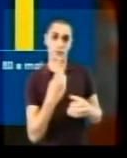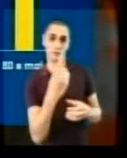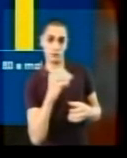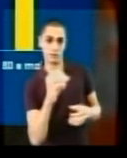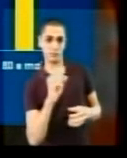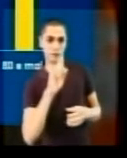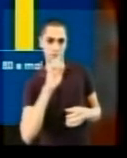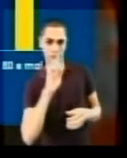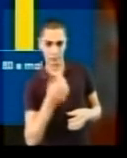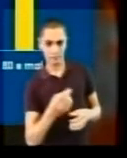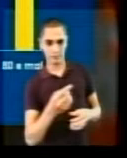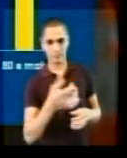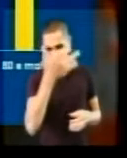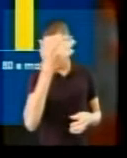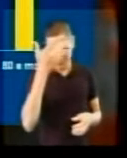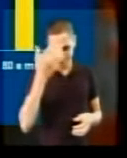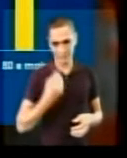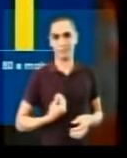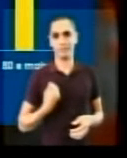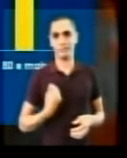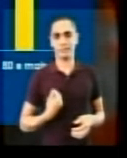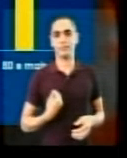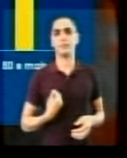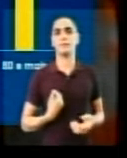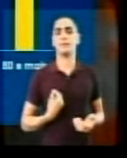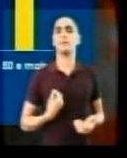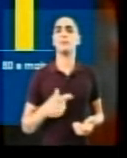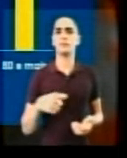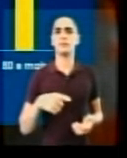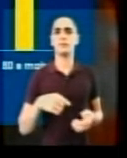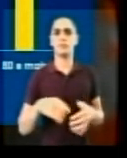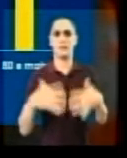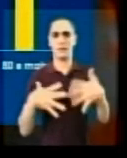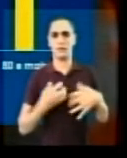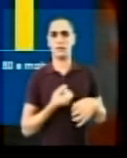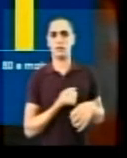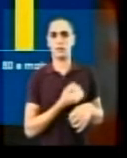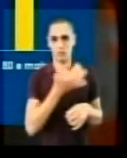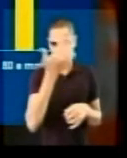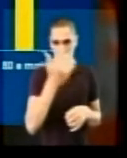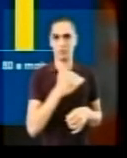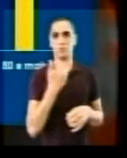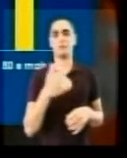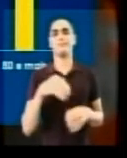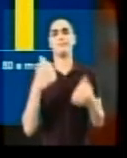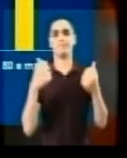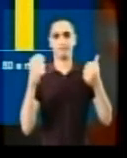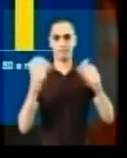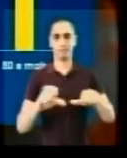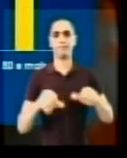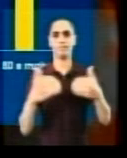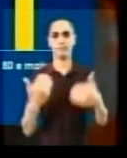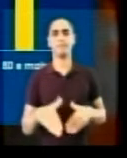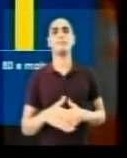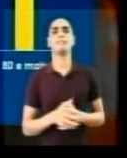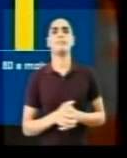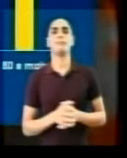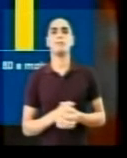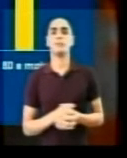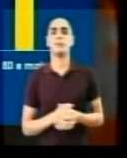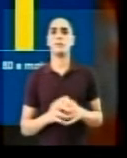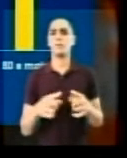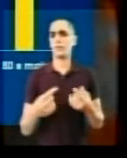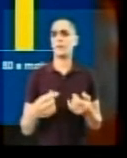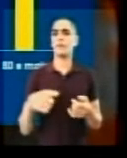de 10 a 19 anos, você tem 0,17. Então,